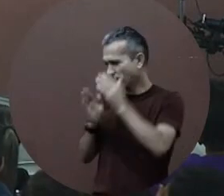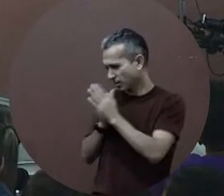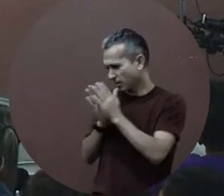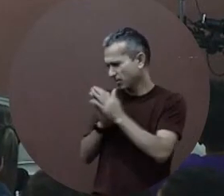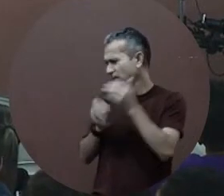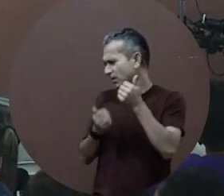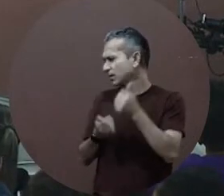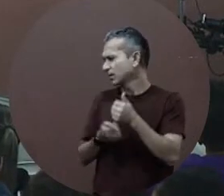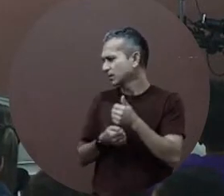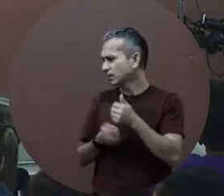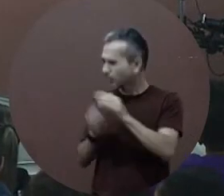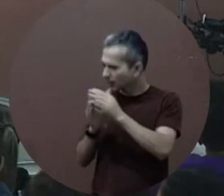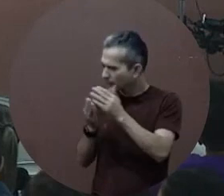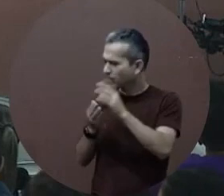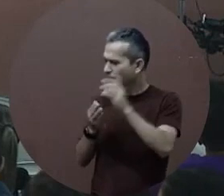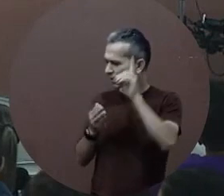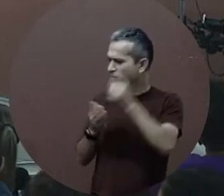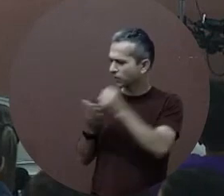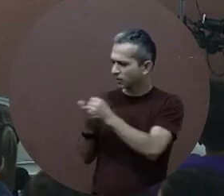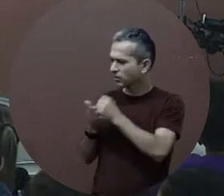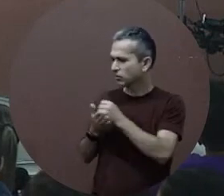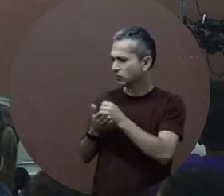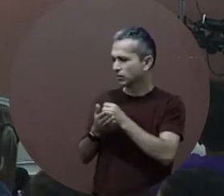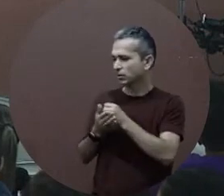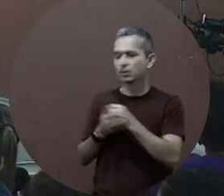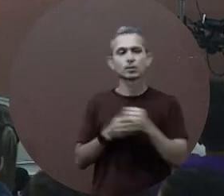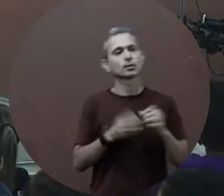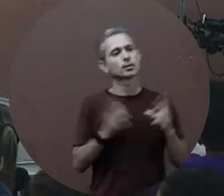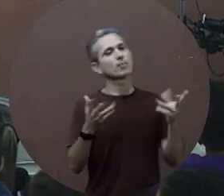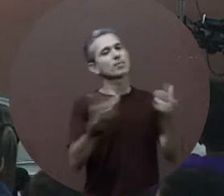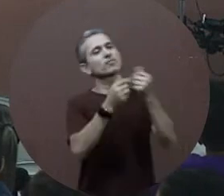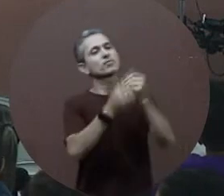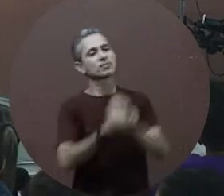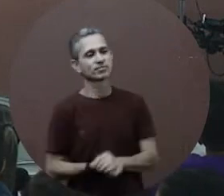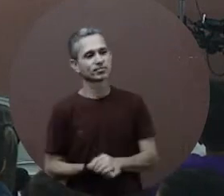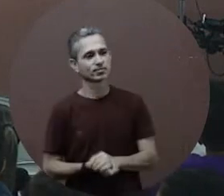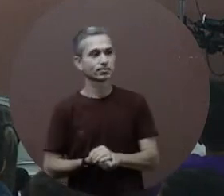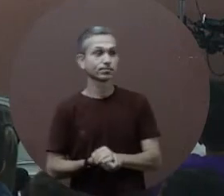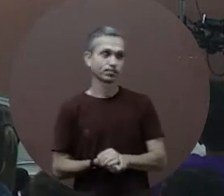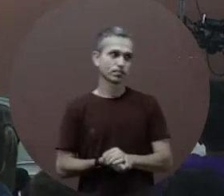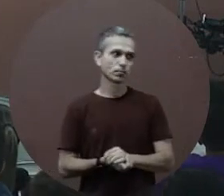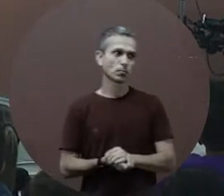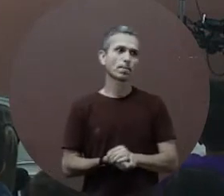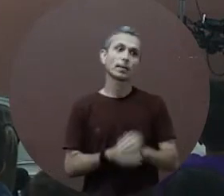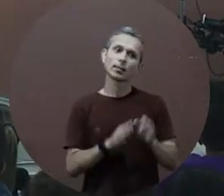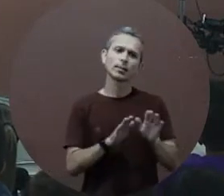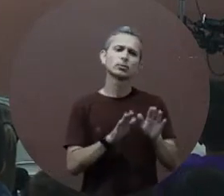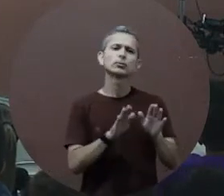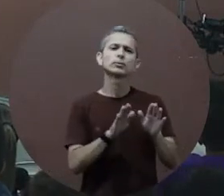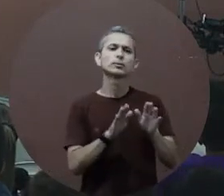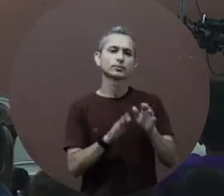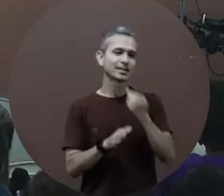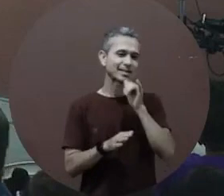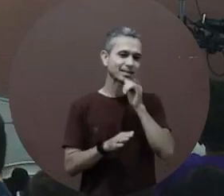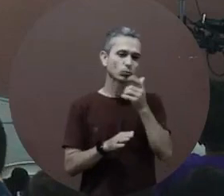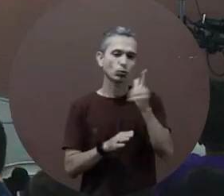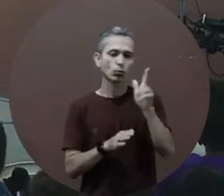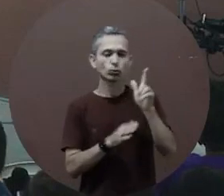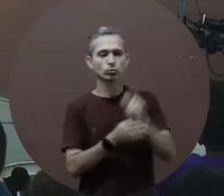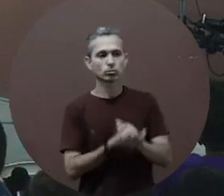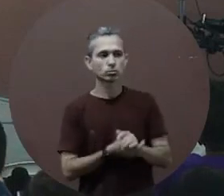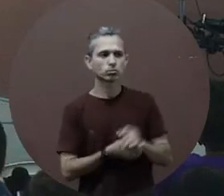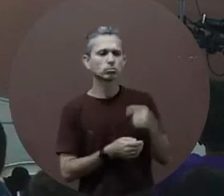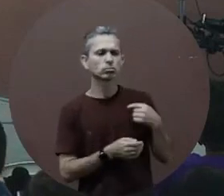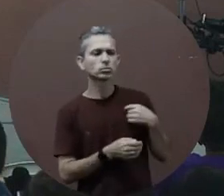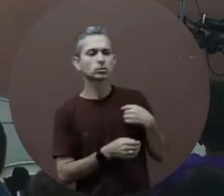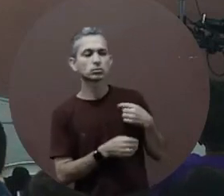fala assim. Amém, que coisa boa, maravilha. Mas e quando você descobre que o cara faz porque o cara está com pilantragem?